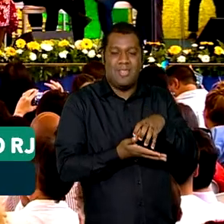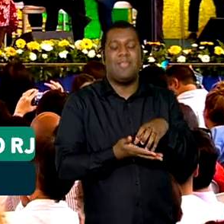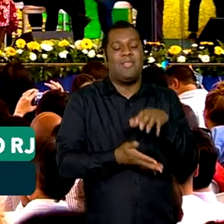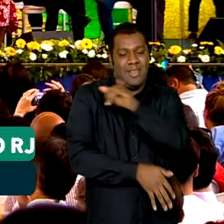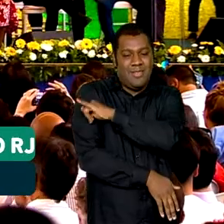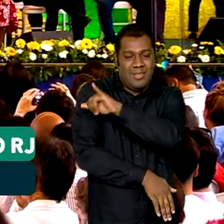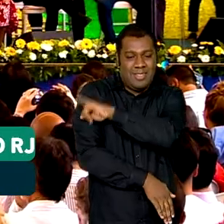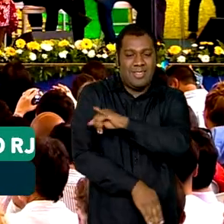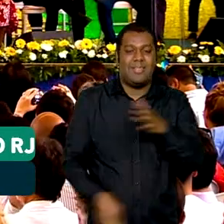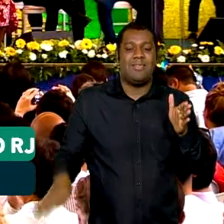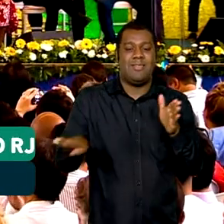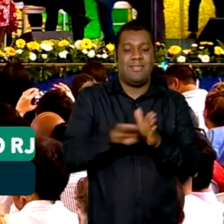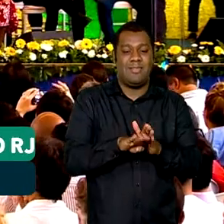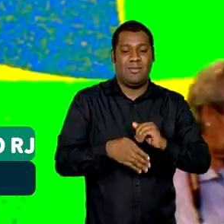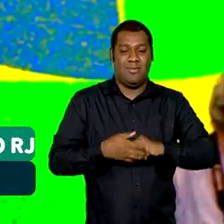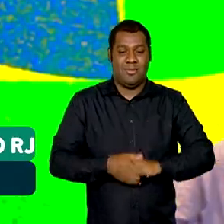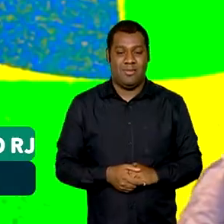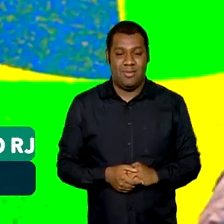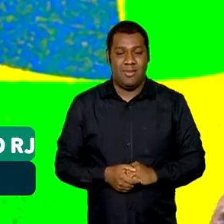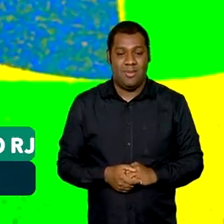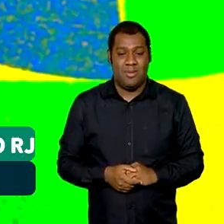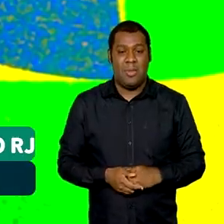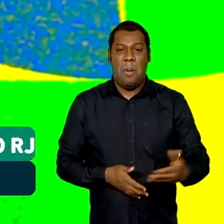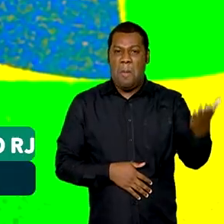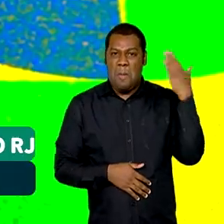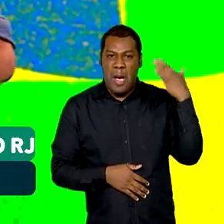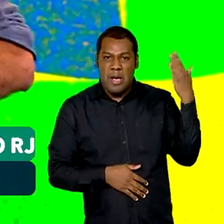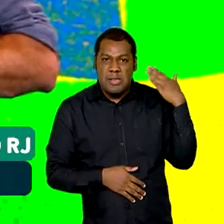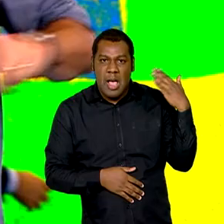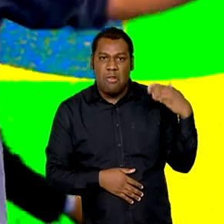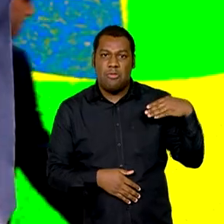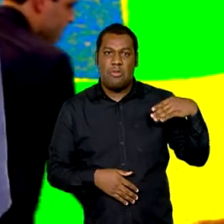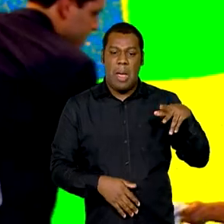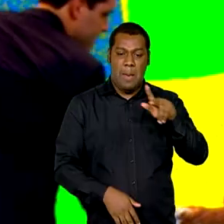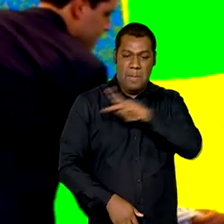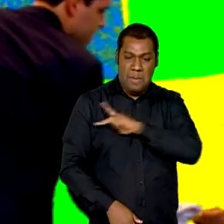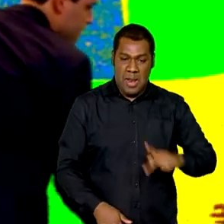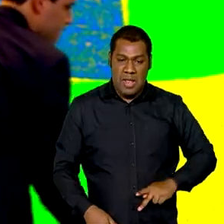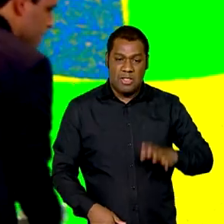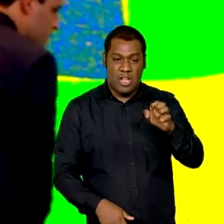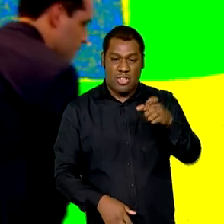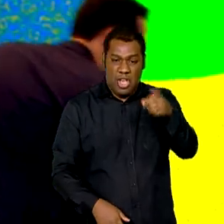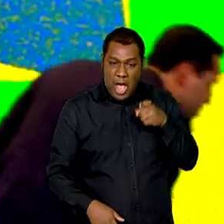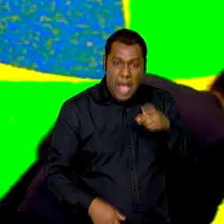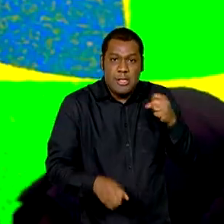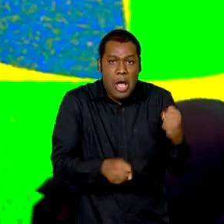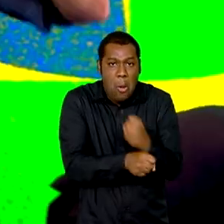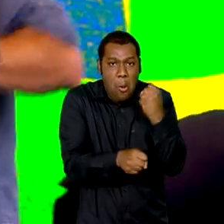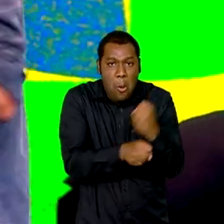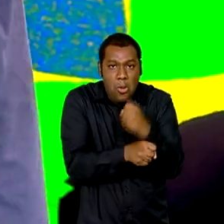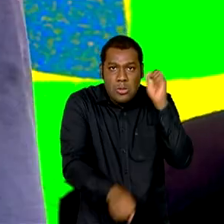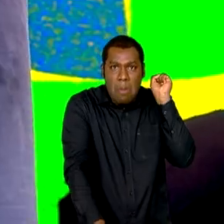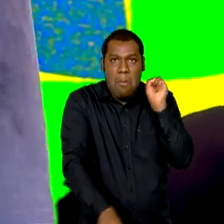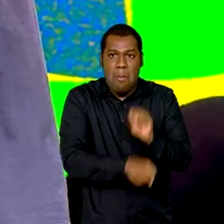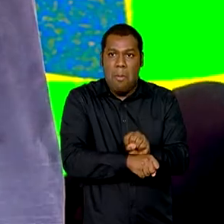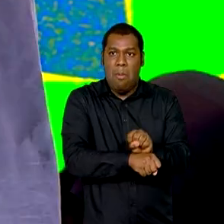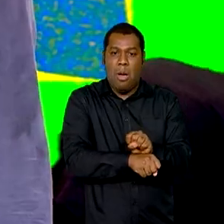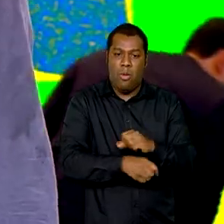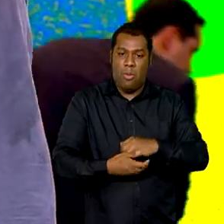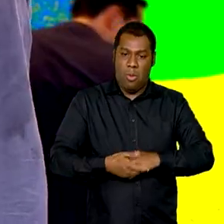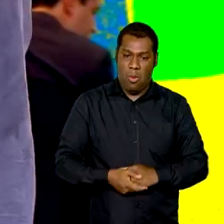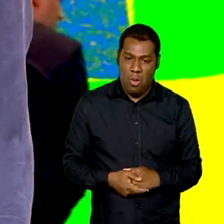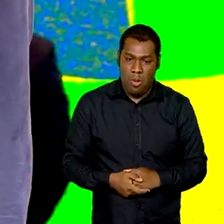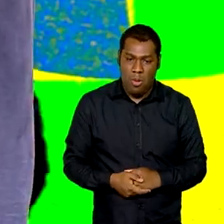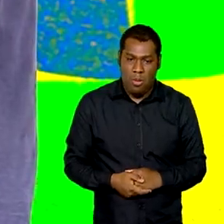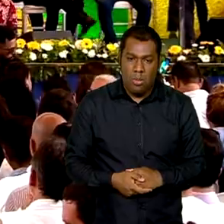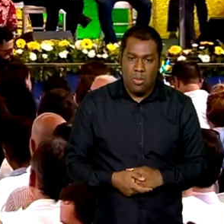governante mesquinho passou quatro anos com essa obra parada. Imagina quantas